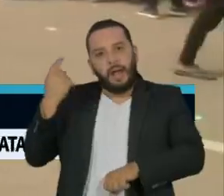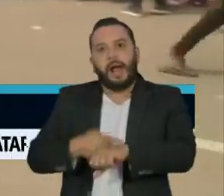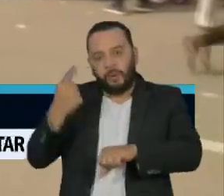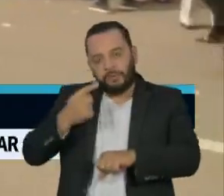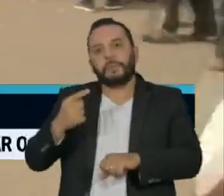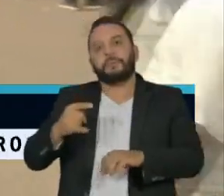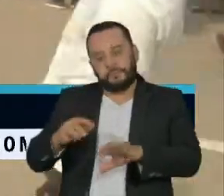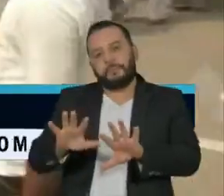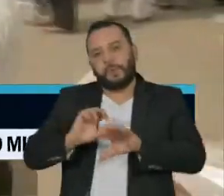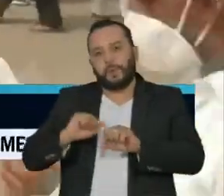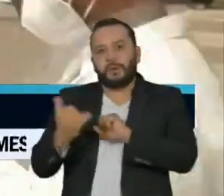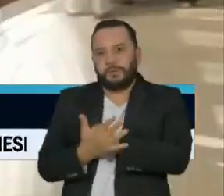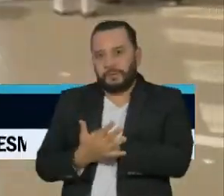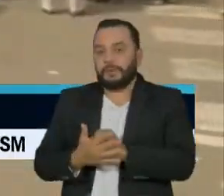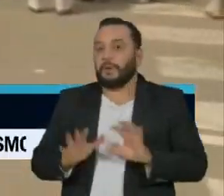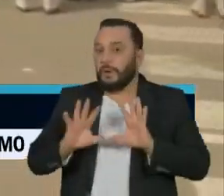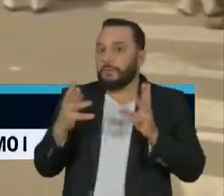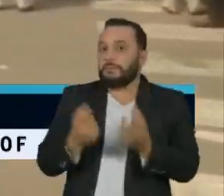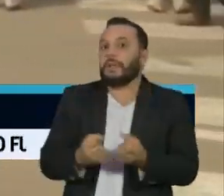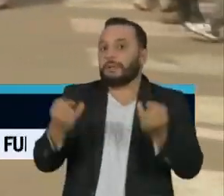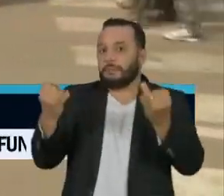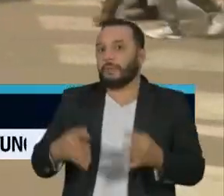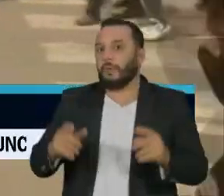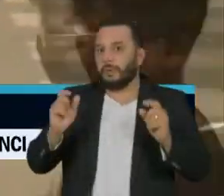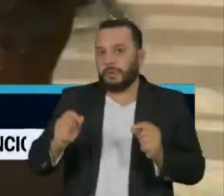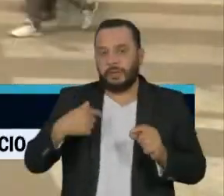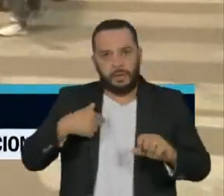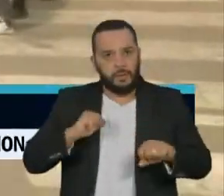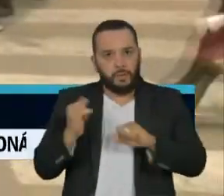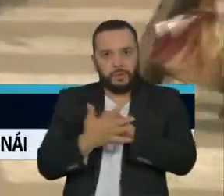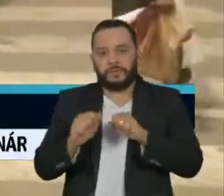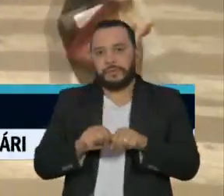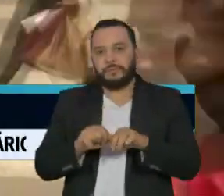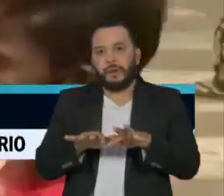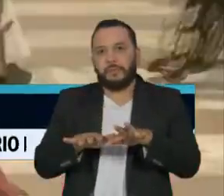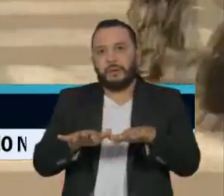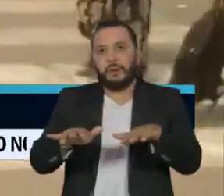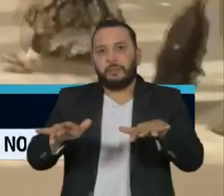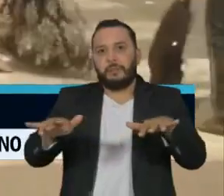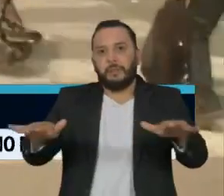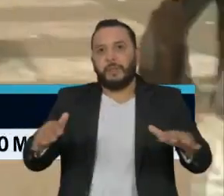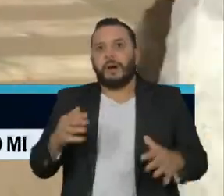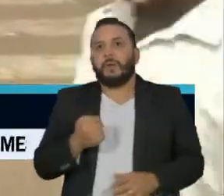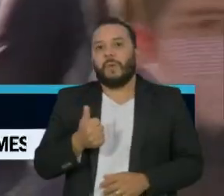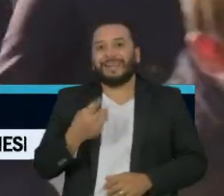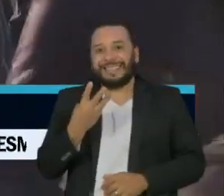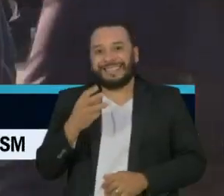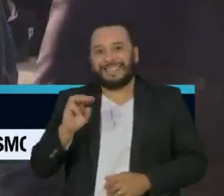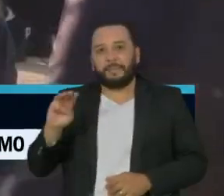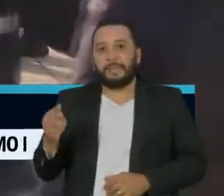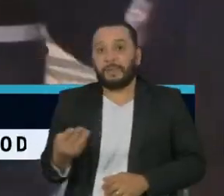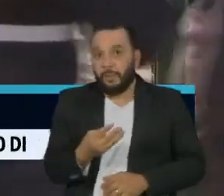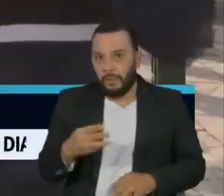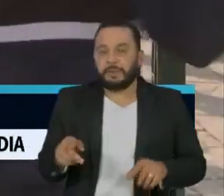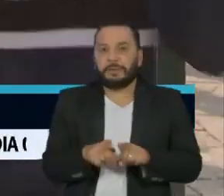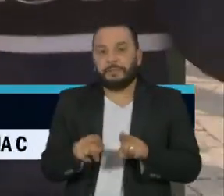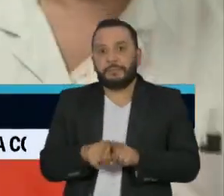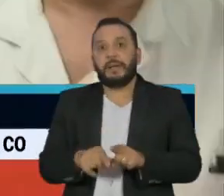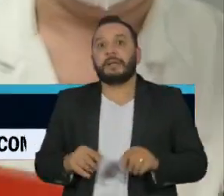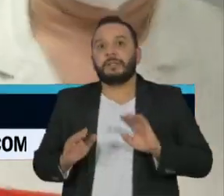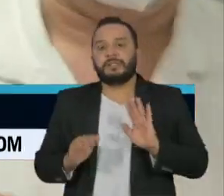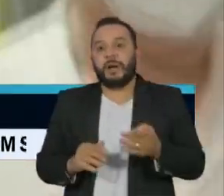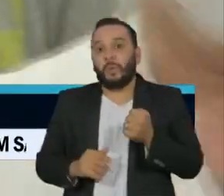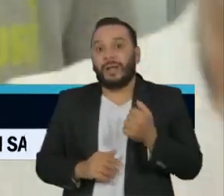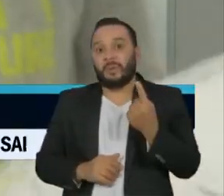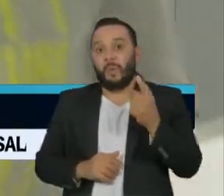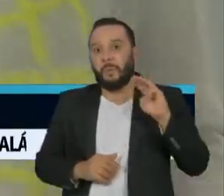19 para a Organização Mundial da Saúde com a pandemia se aproximando dos 30 milhões de casos e o Primeiro Milhão de